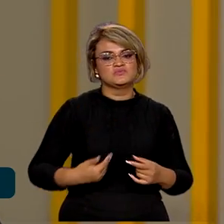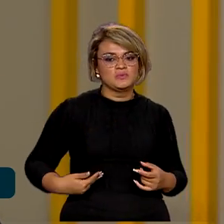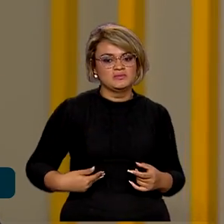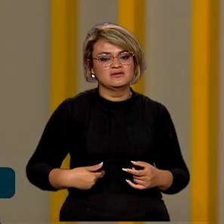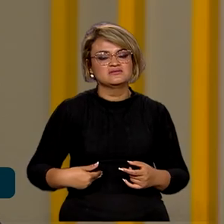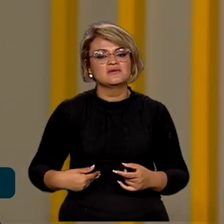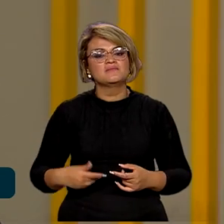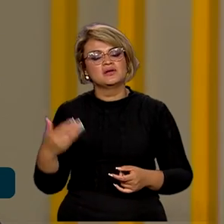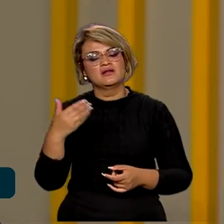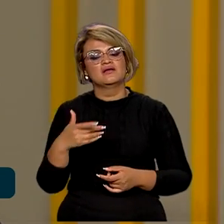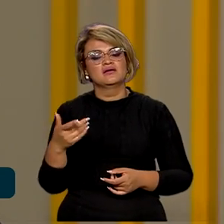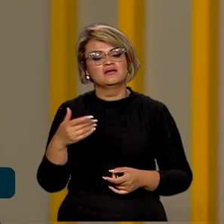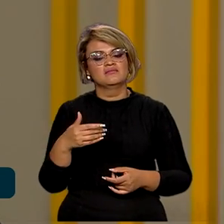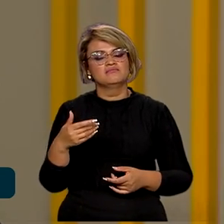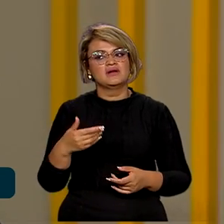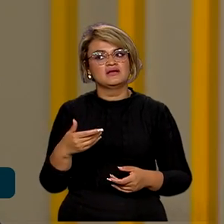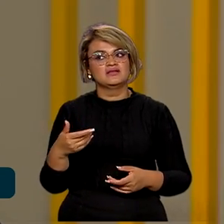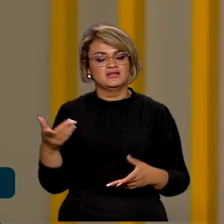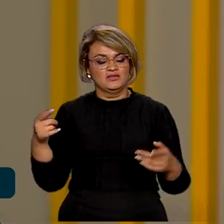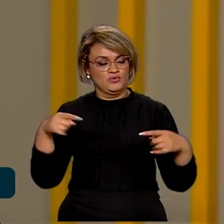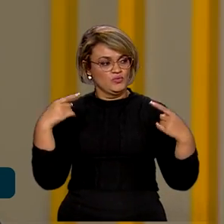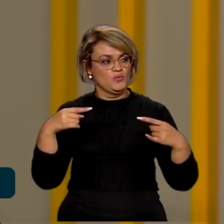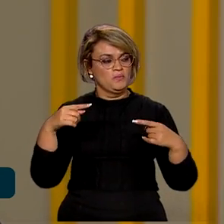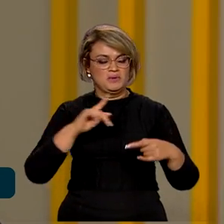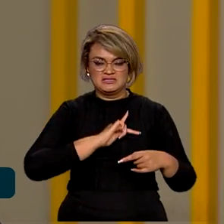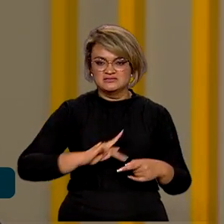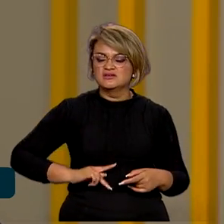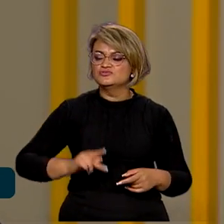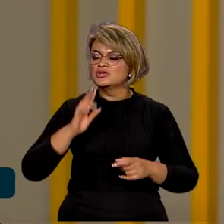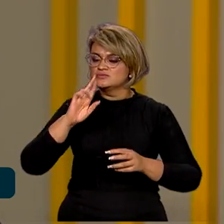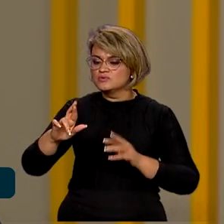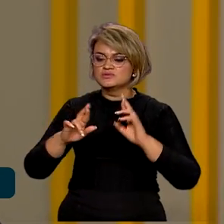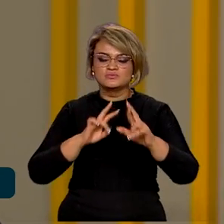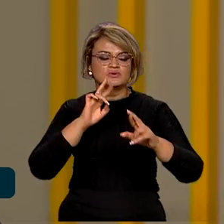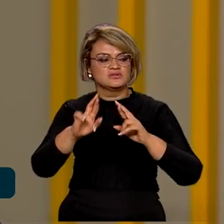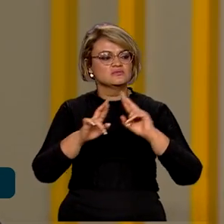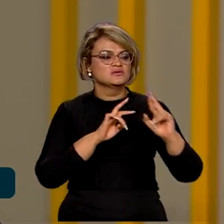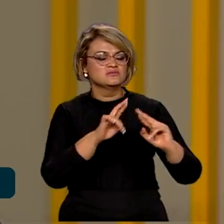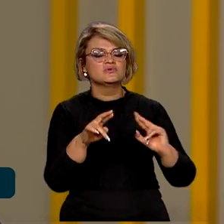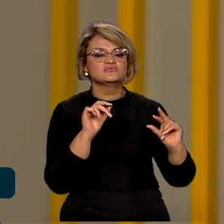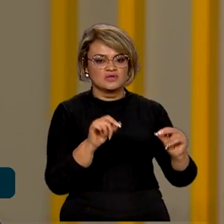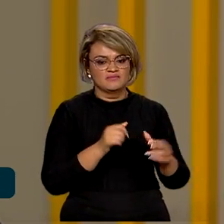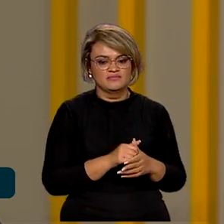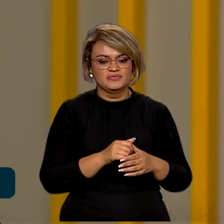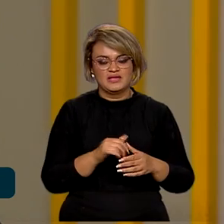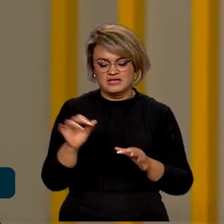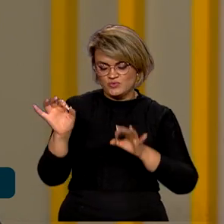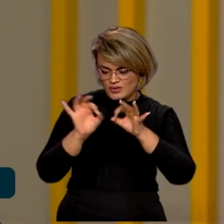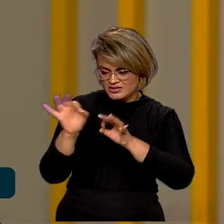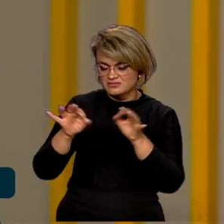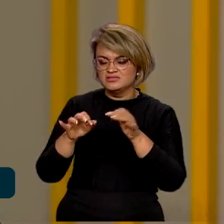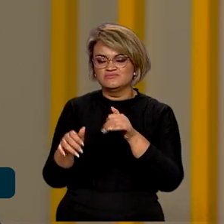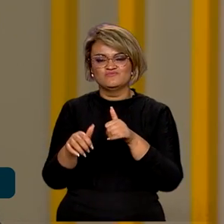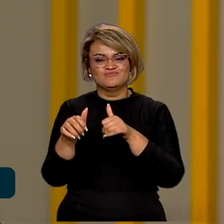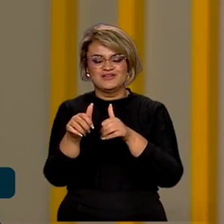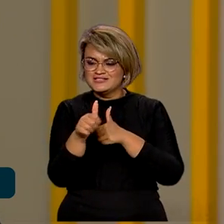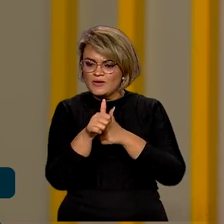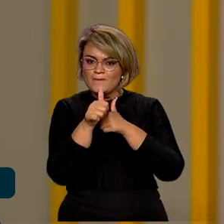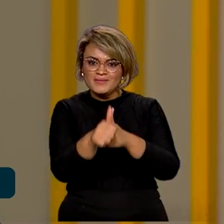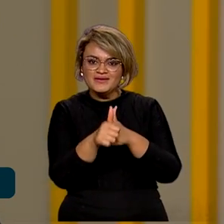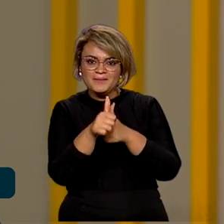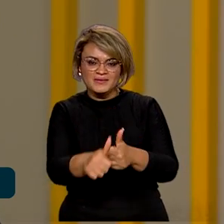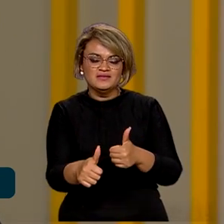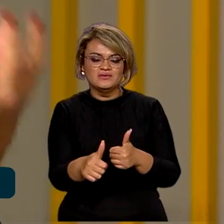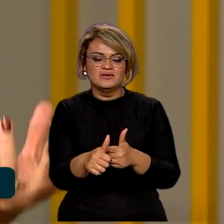para que o governo dê respostas. Acho que esse mecanismo da formulação, né, do acompanhamento, né, e